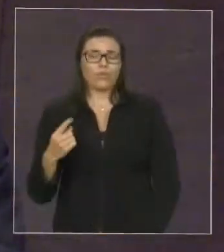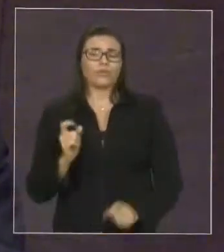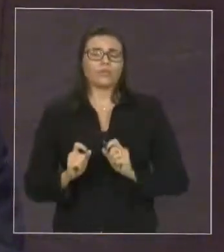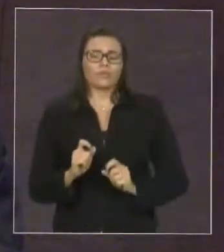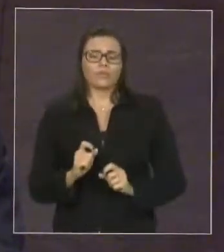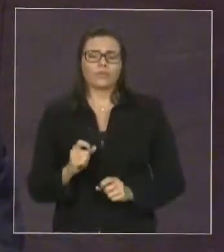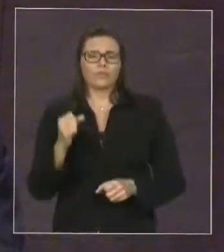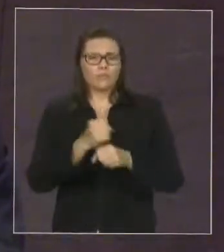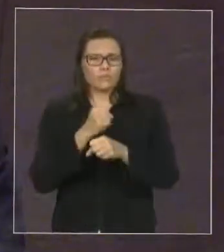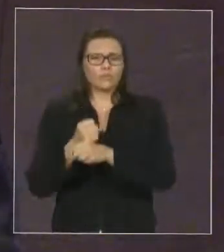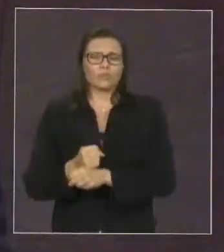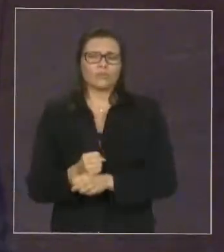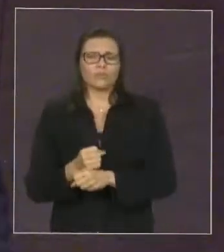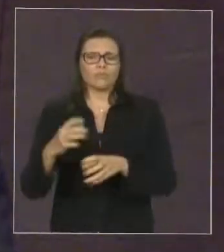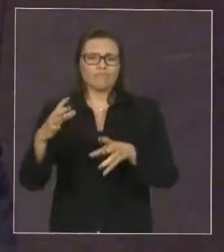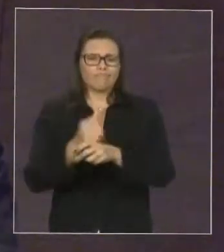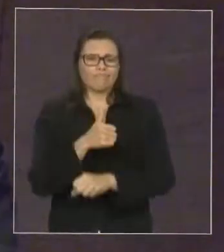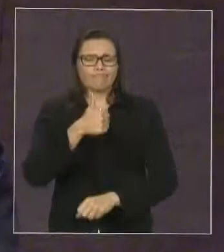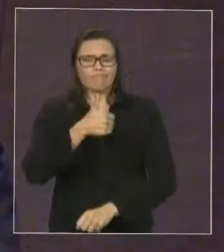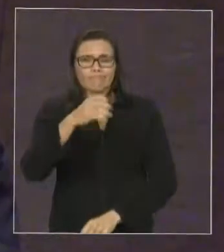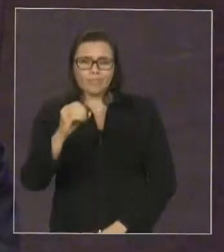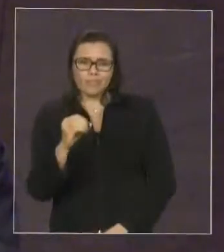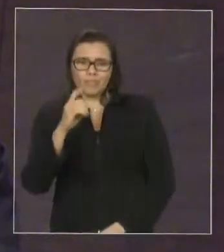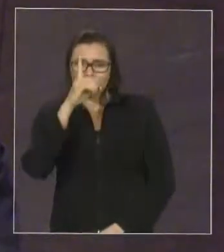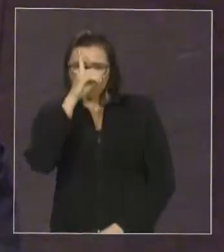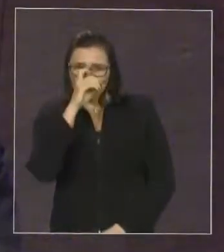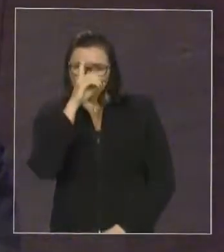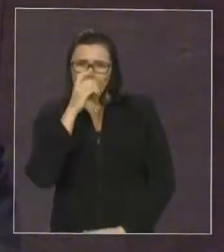com resolutividade.